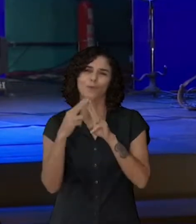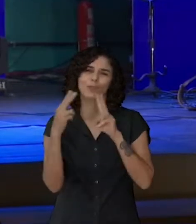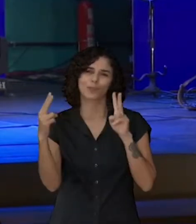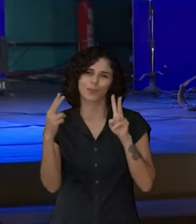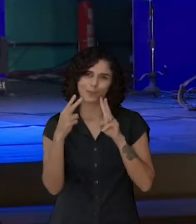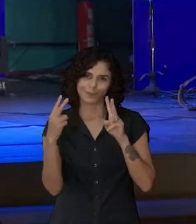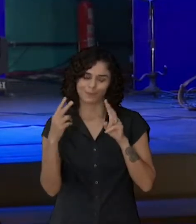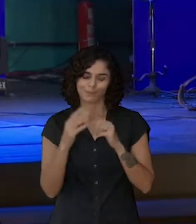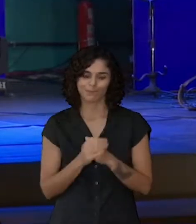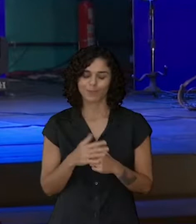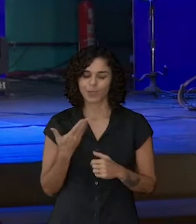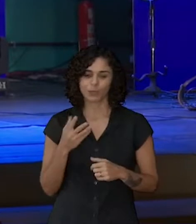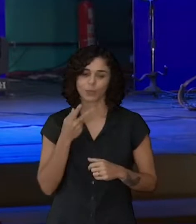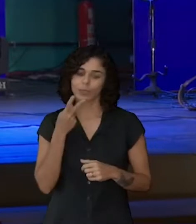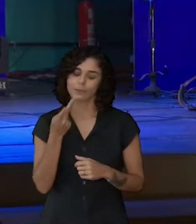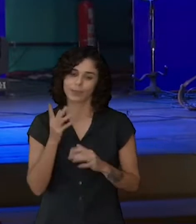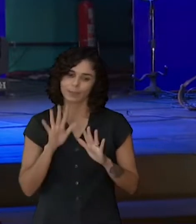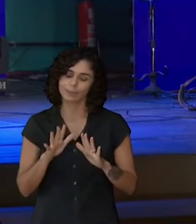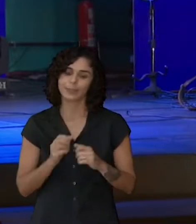vou.